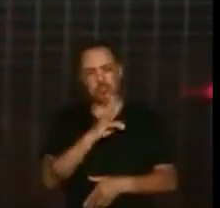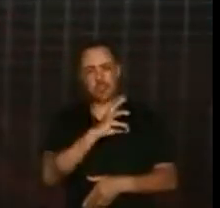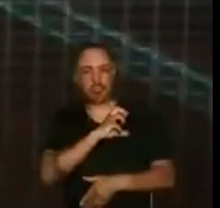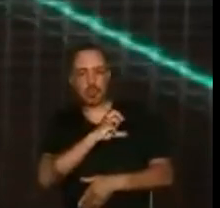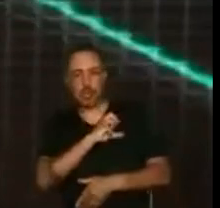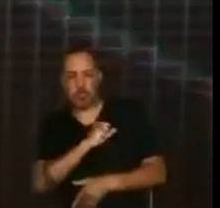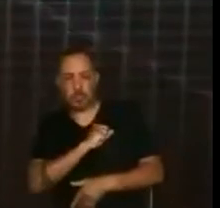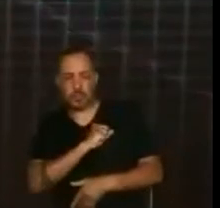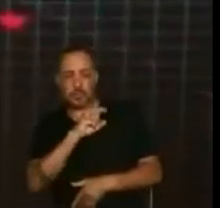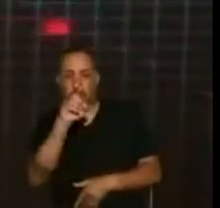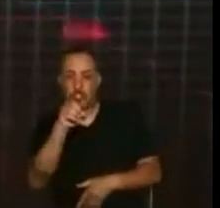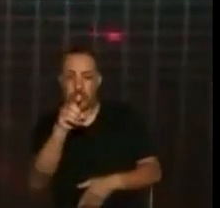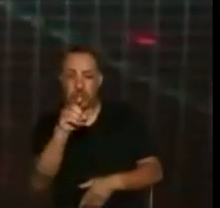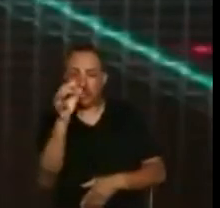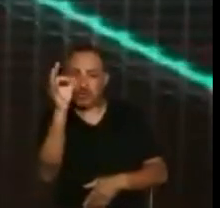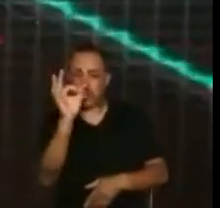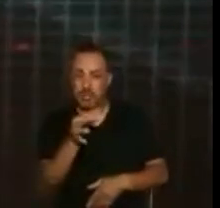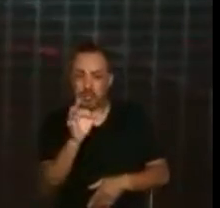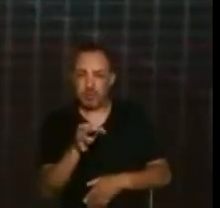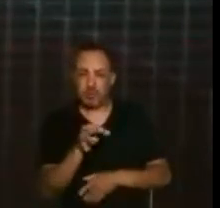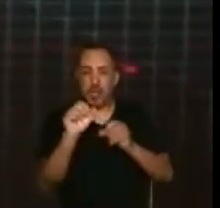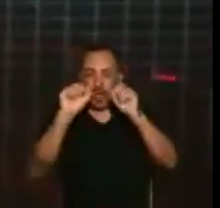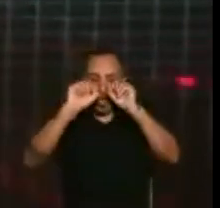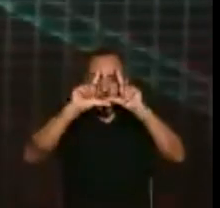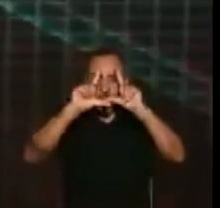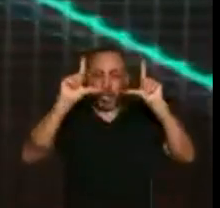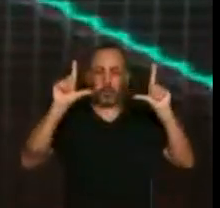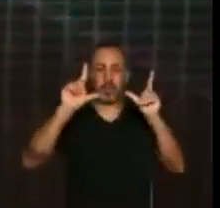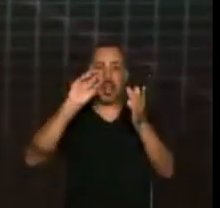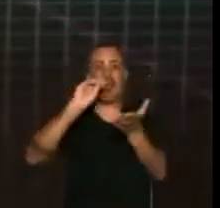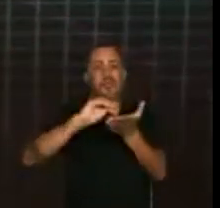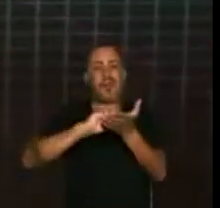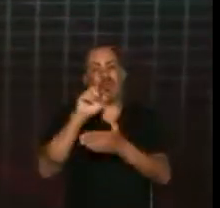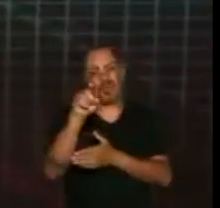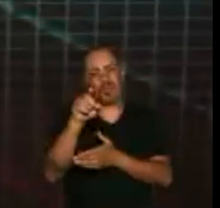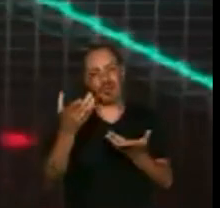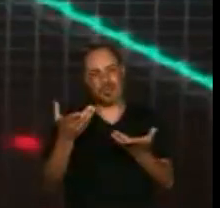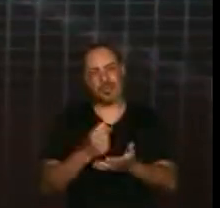jeito que vocês com certeza nunca ouviram. A música chama Acordar Sem Você.